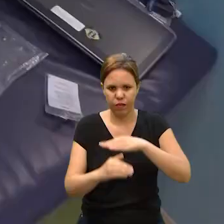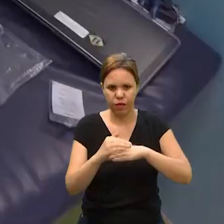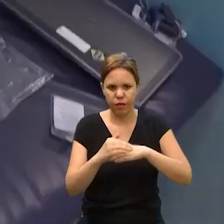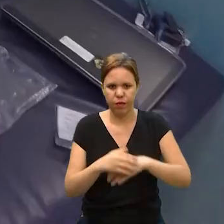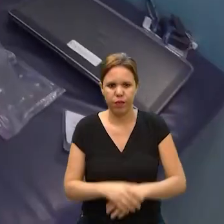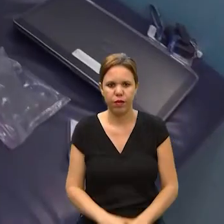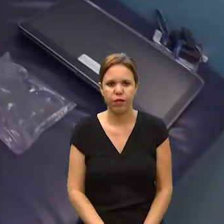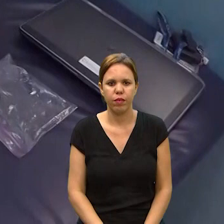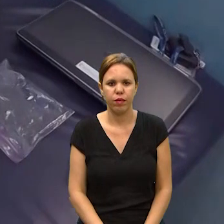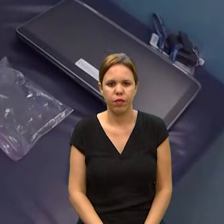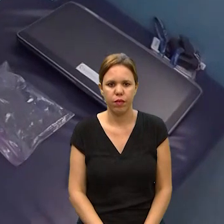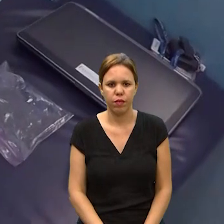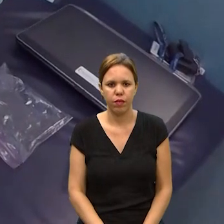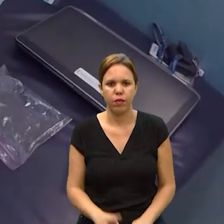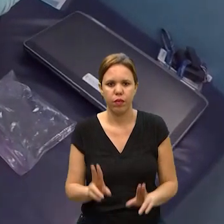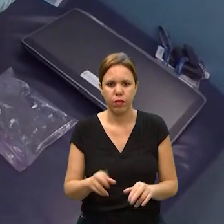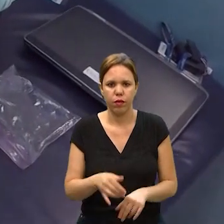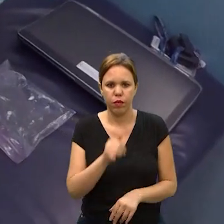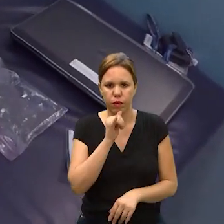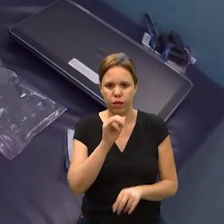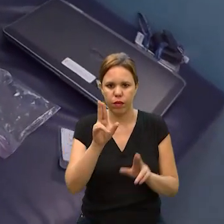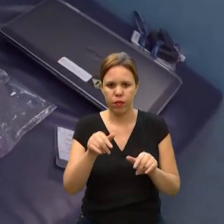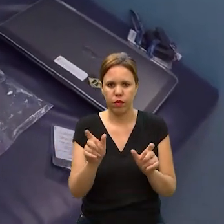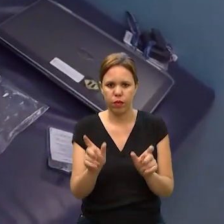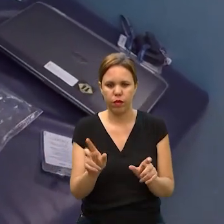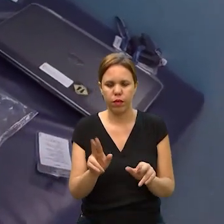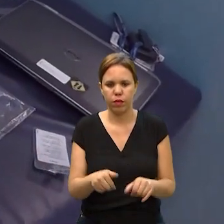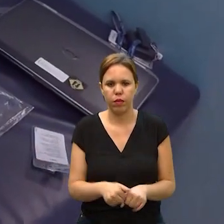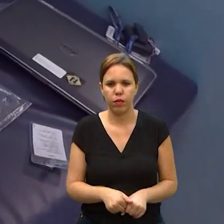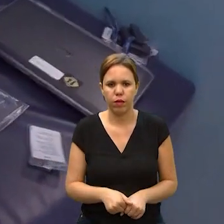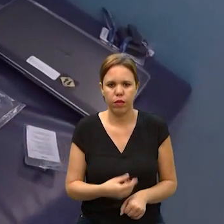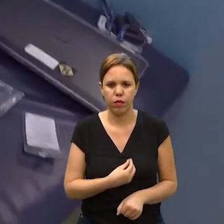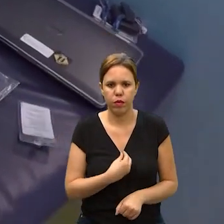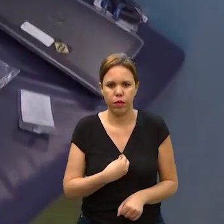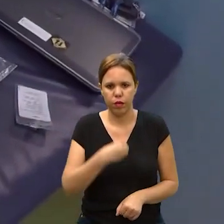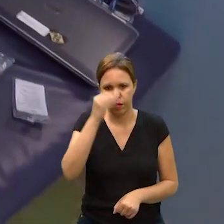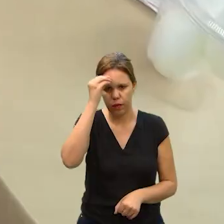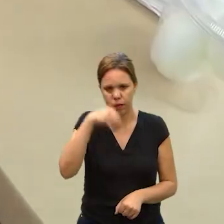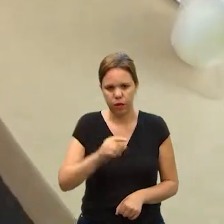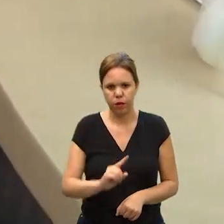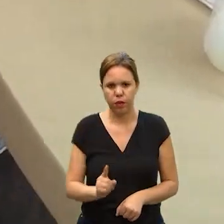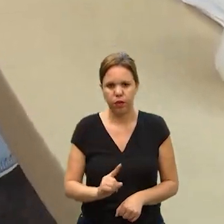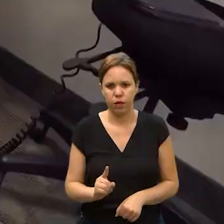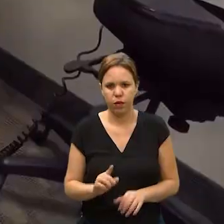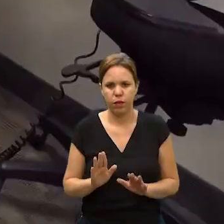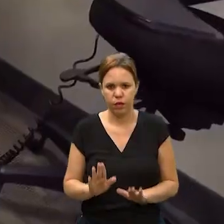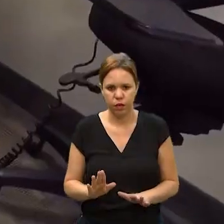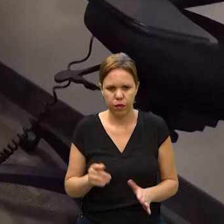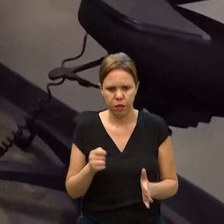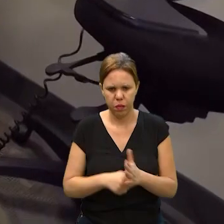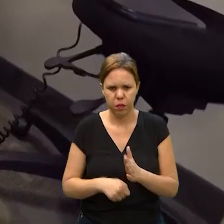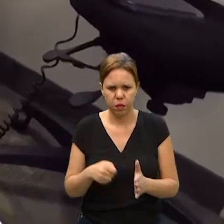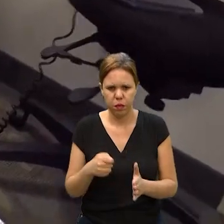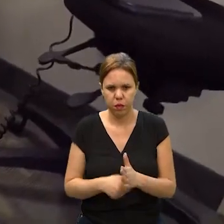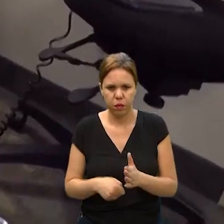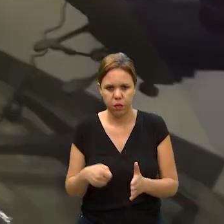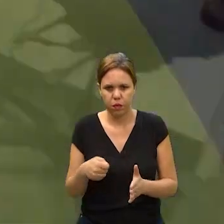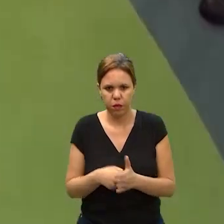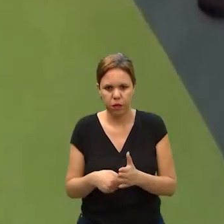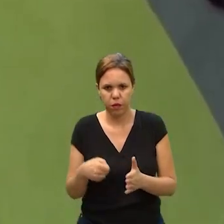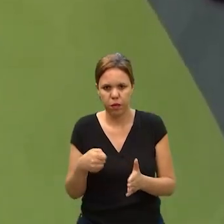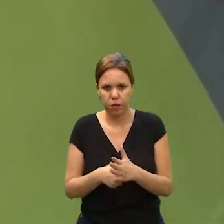desigual. Nunca digas nunca. A vida não foi feita para desistir, mas para